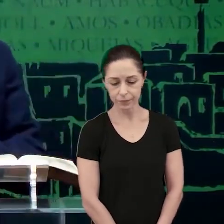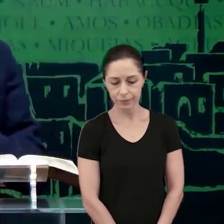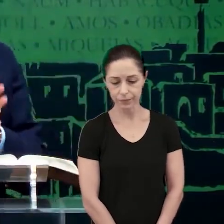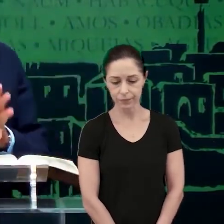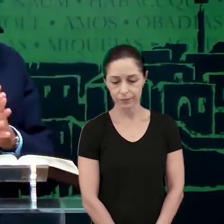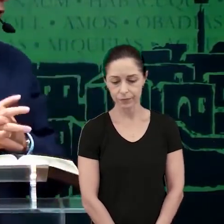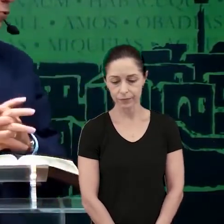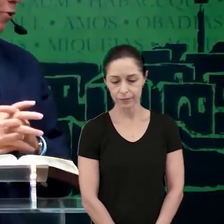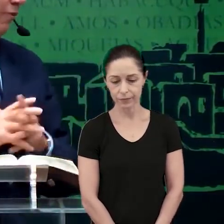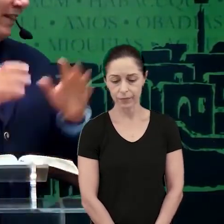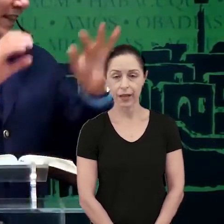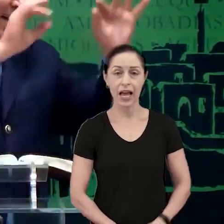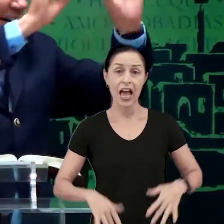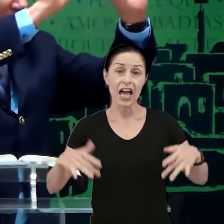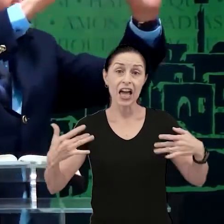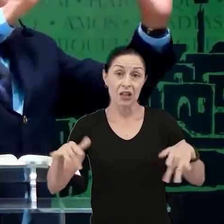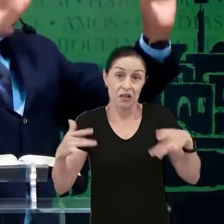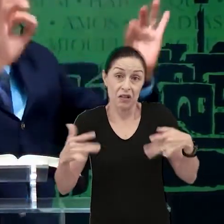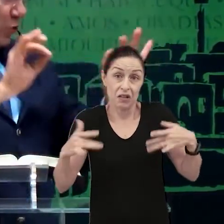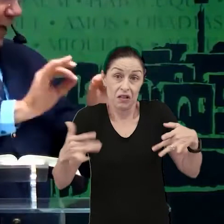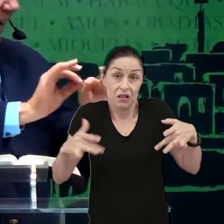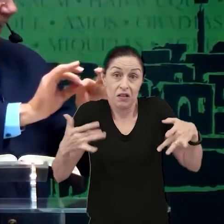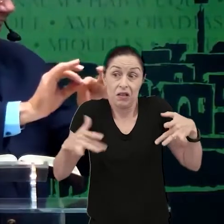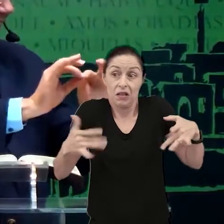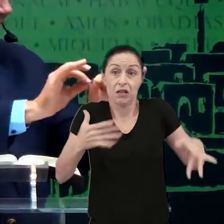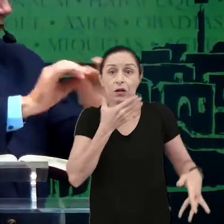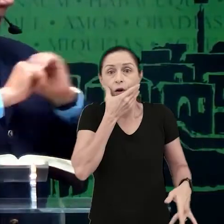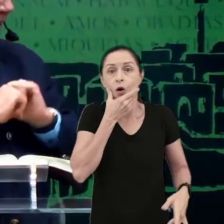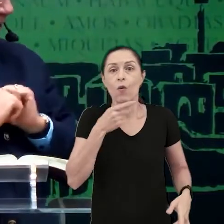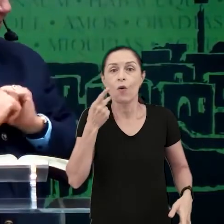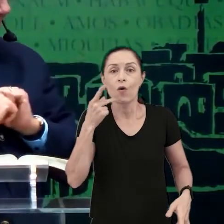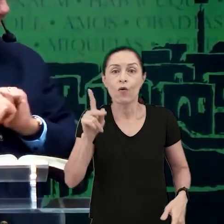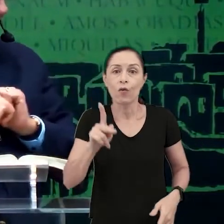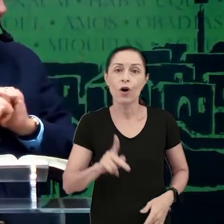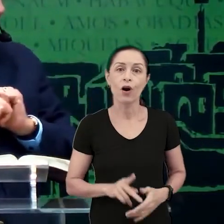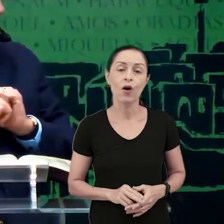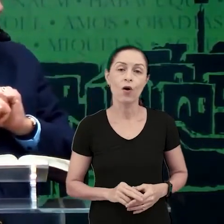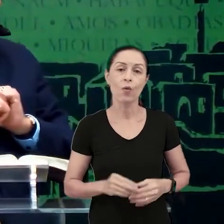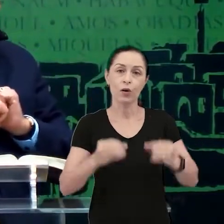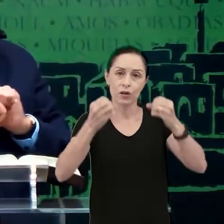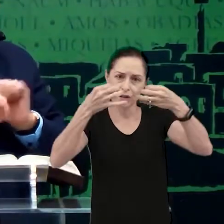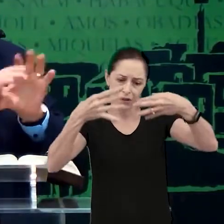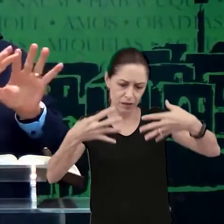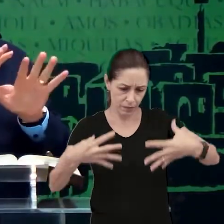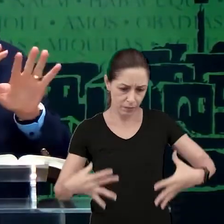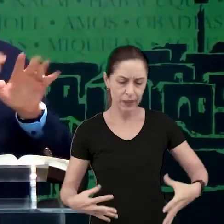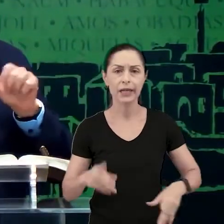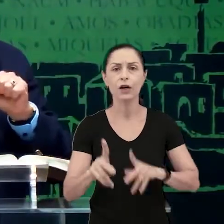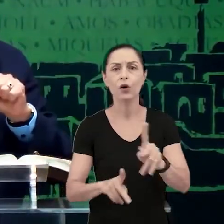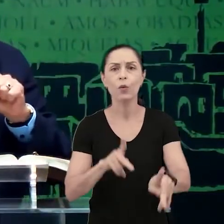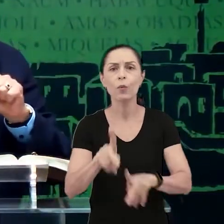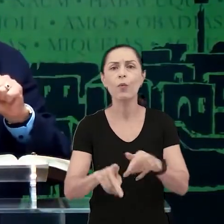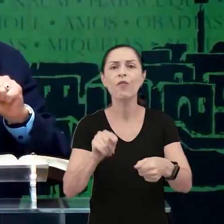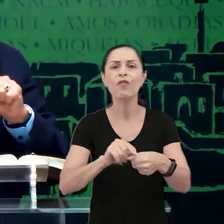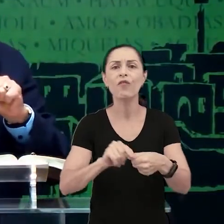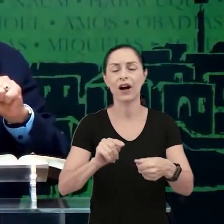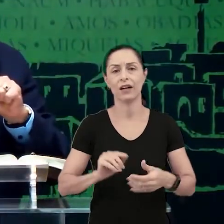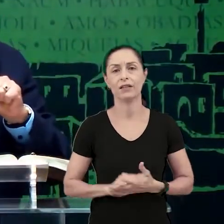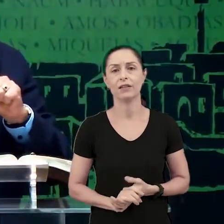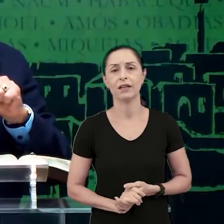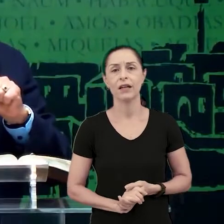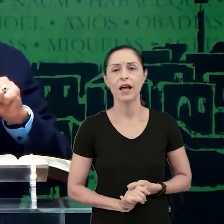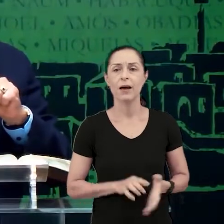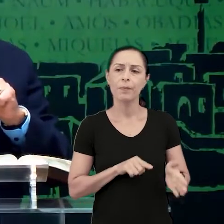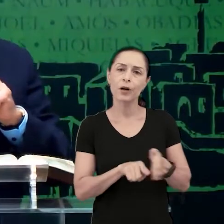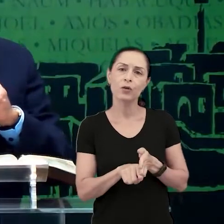Bom, esse é o desespero do profeta ao diagnosticar a sua nação. Você vê sinais disso no Brasil?